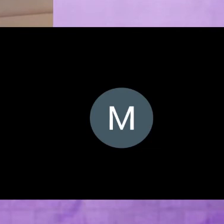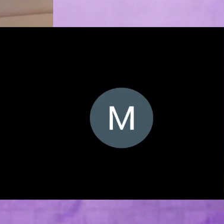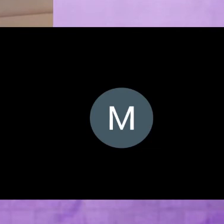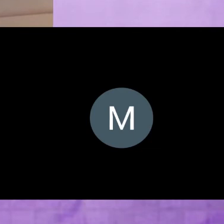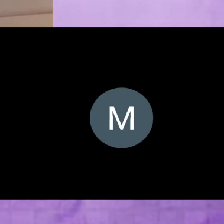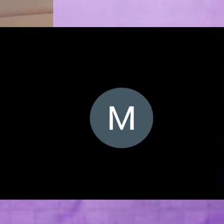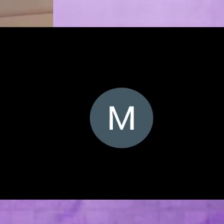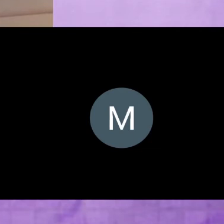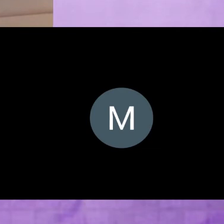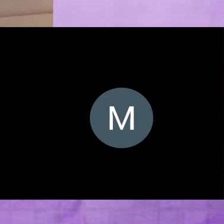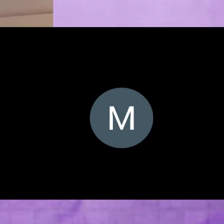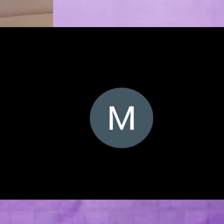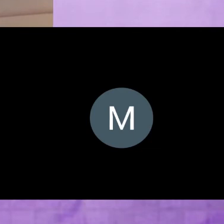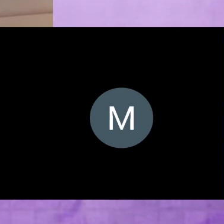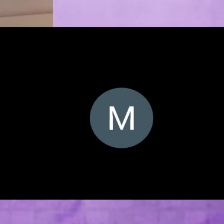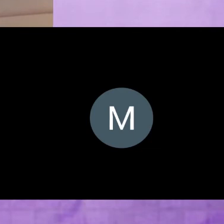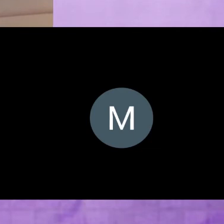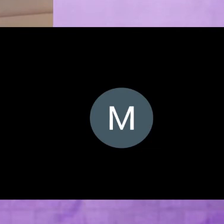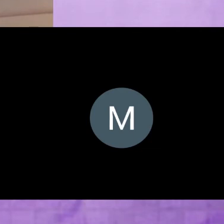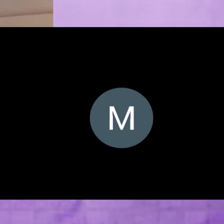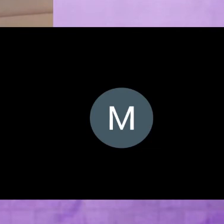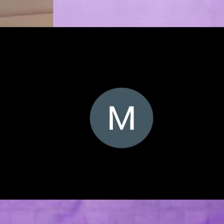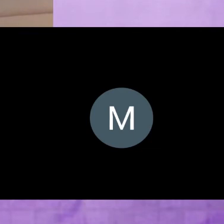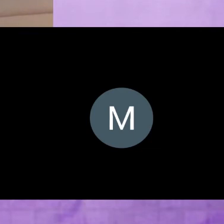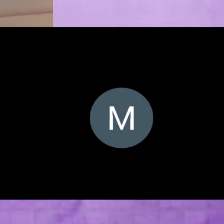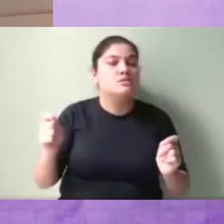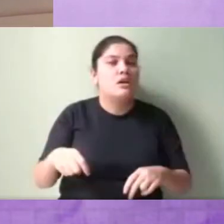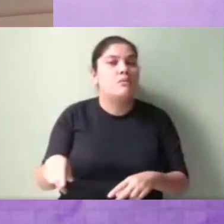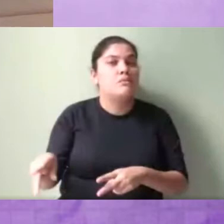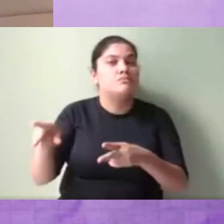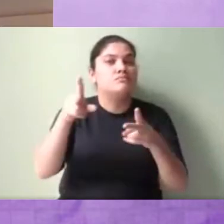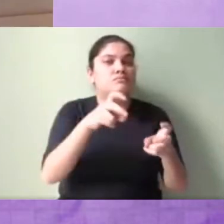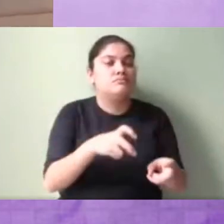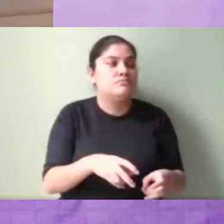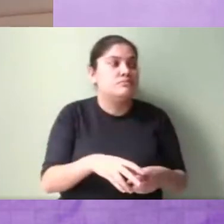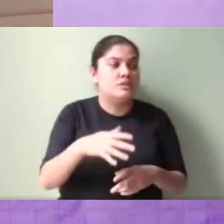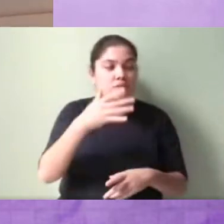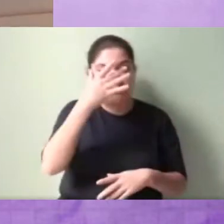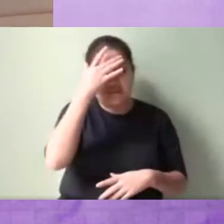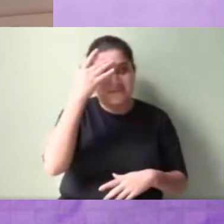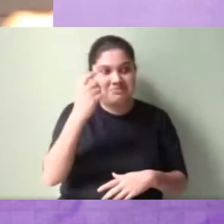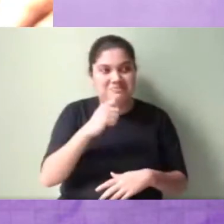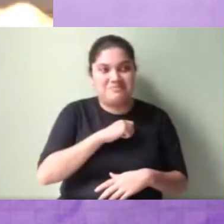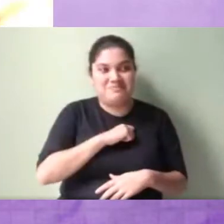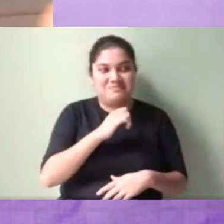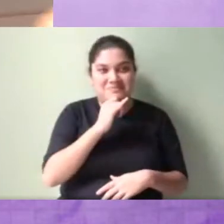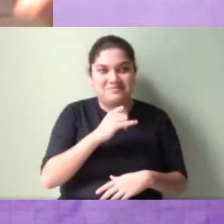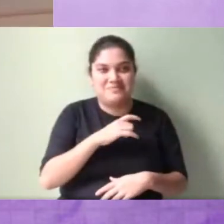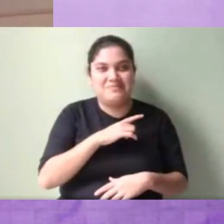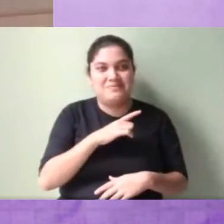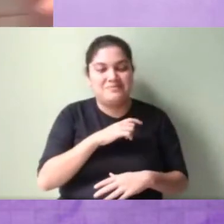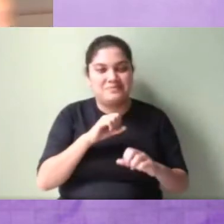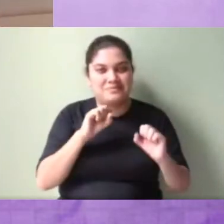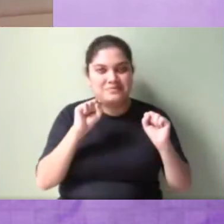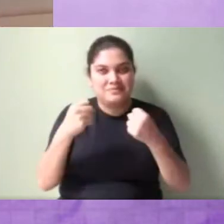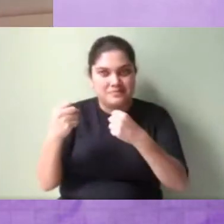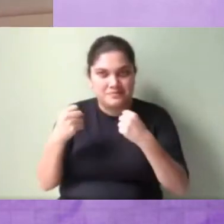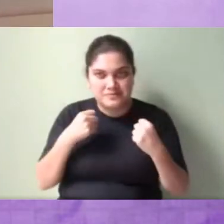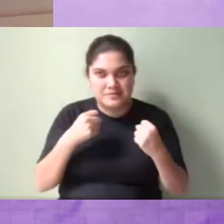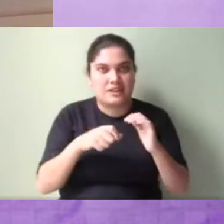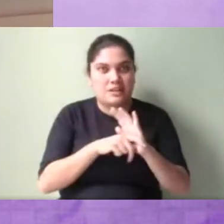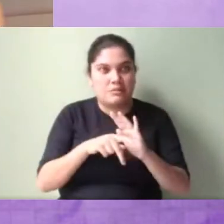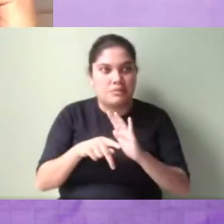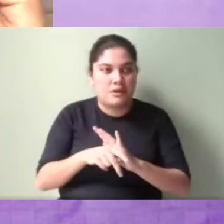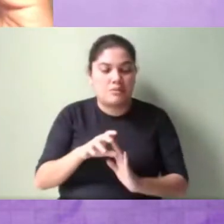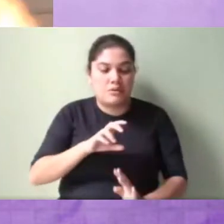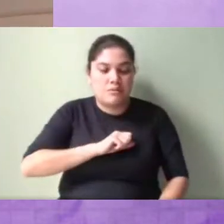podem começar a plantar essa sementinha, mesmo que não seja com vocês. Vocês podem procurar aí em Brasília instituições que ofereçam terapia a preço